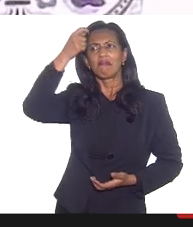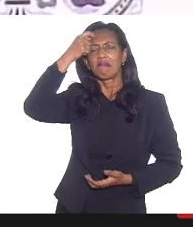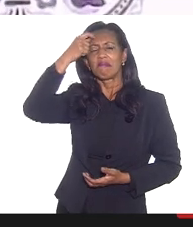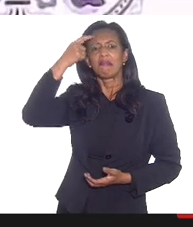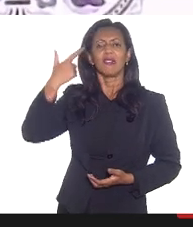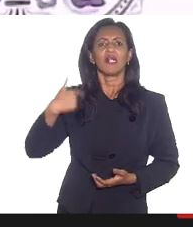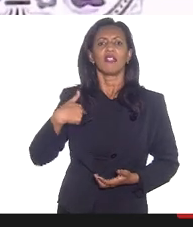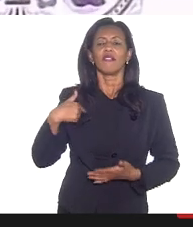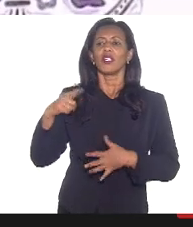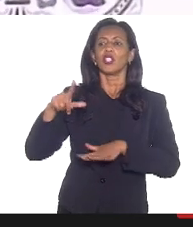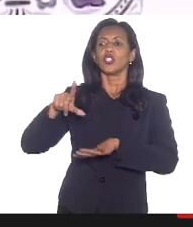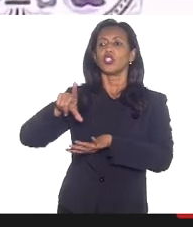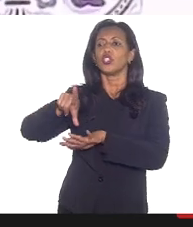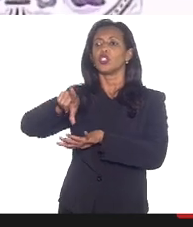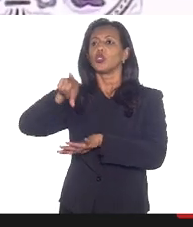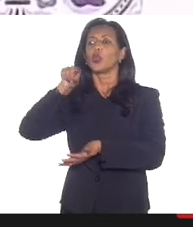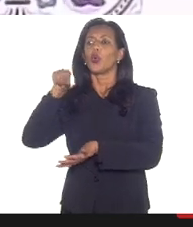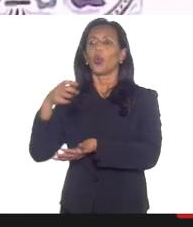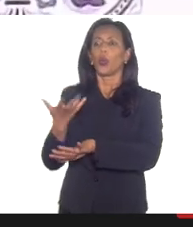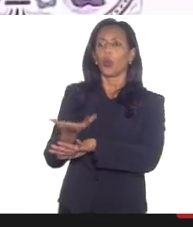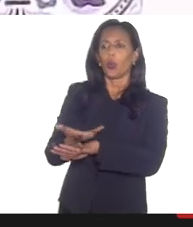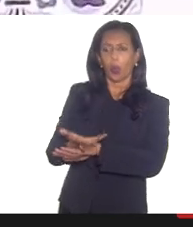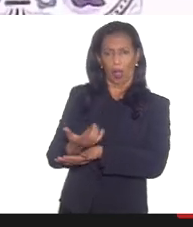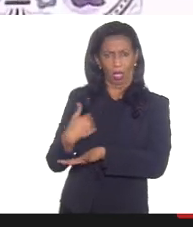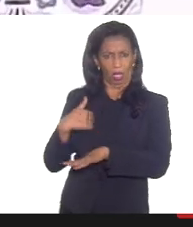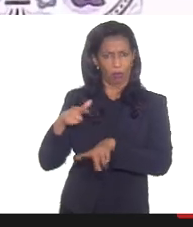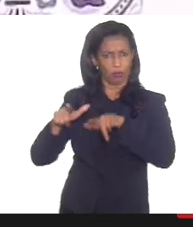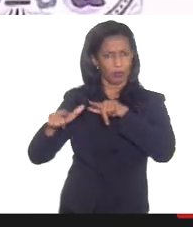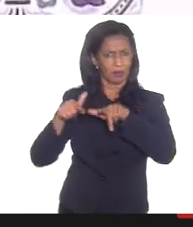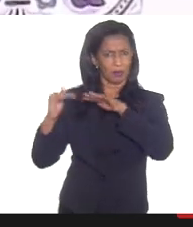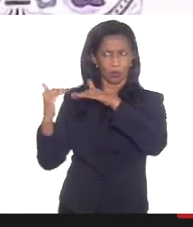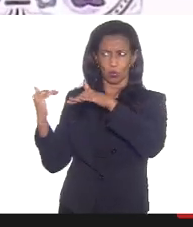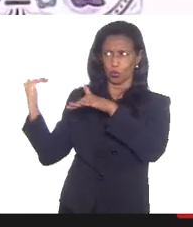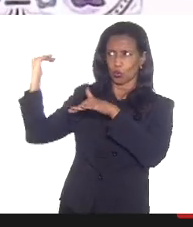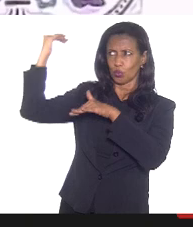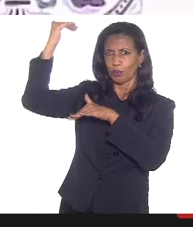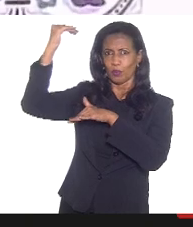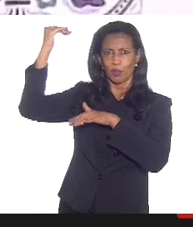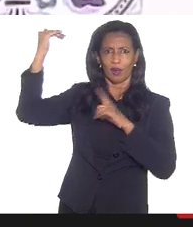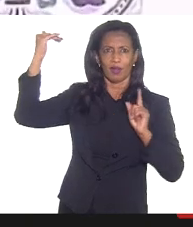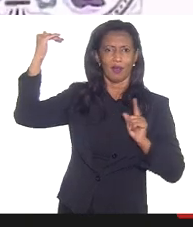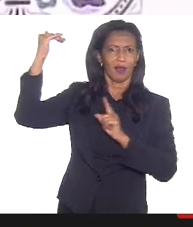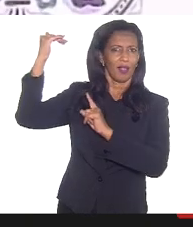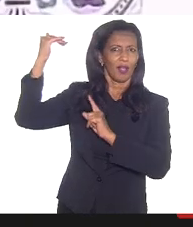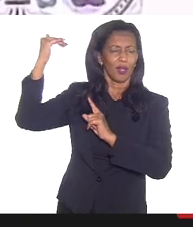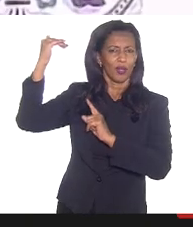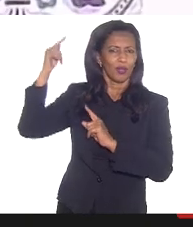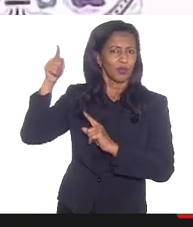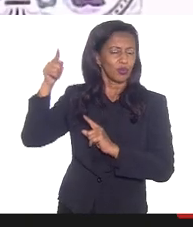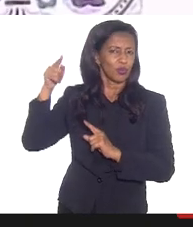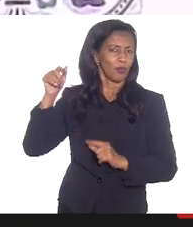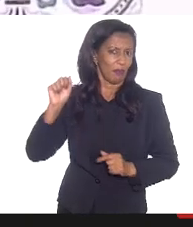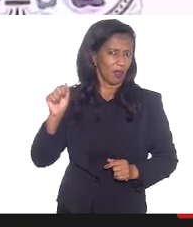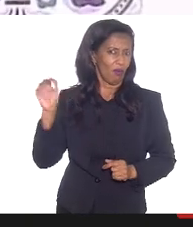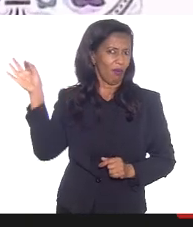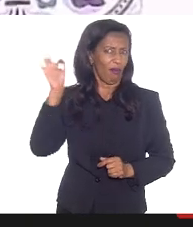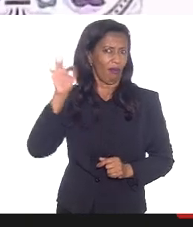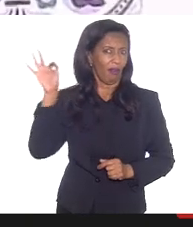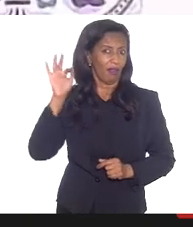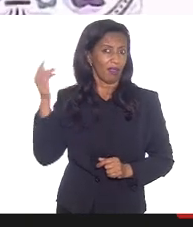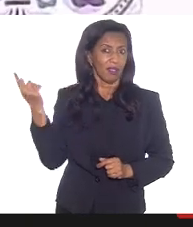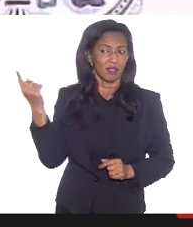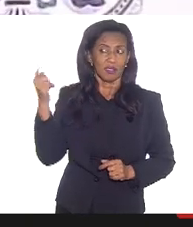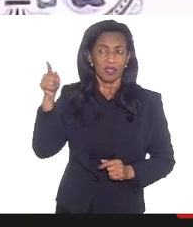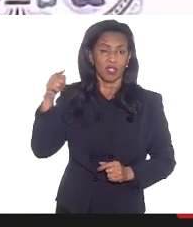itinerário formativo. Se eu trabalho com ensino superior, os meus alunos do superior e muitos aqui que trabalham na pós-graduação